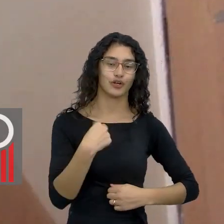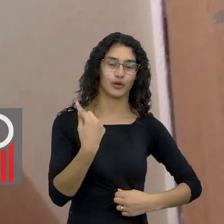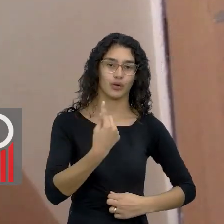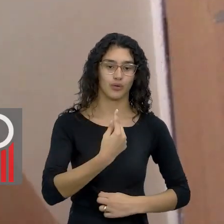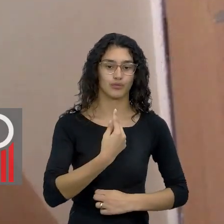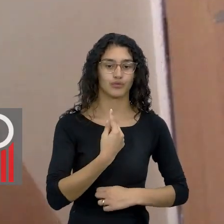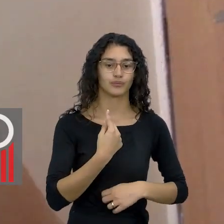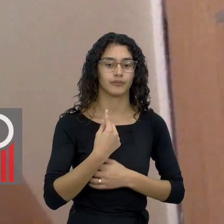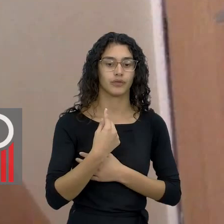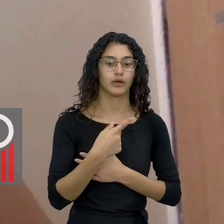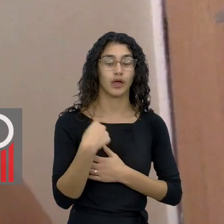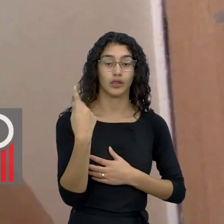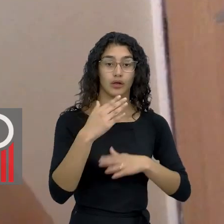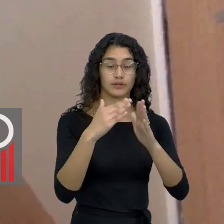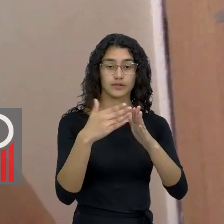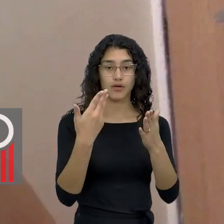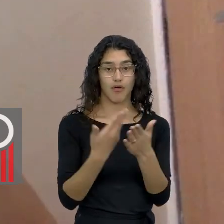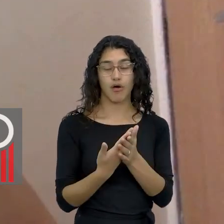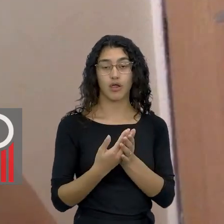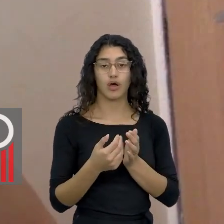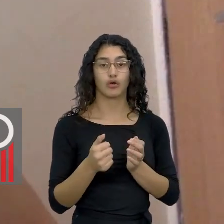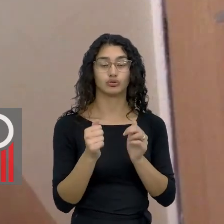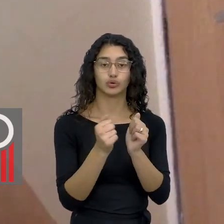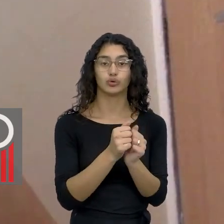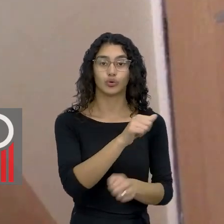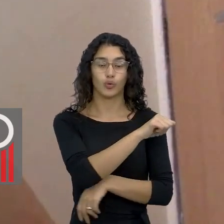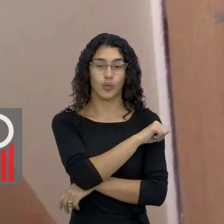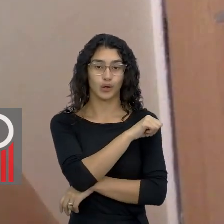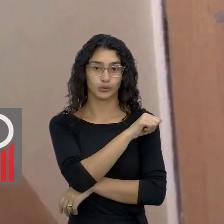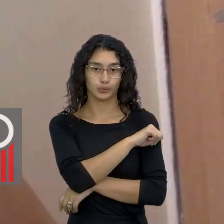dia, na nossa escola, com o nosso aluno,